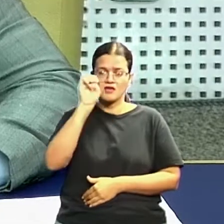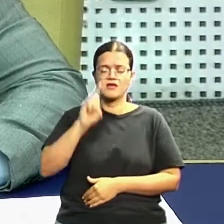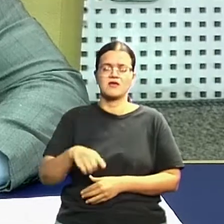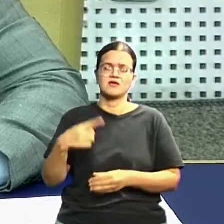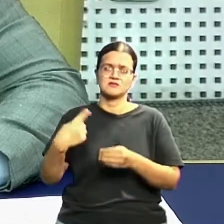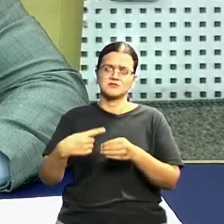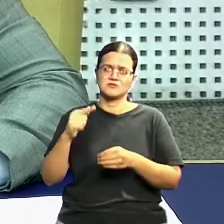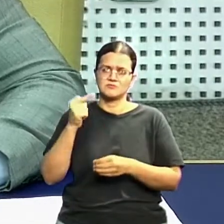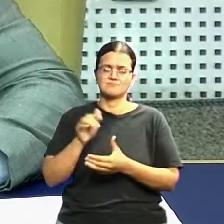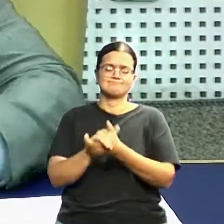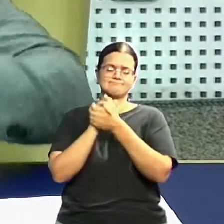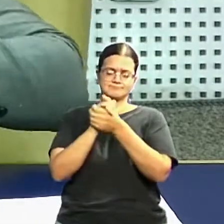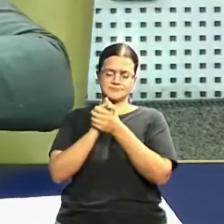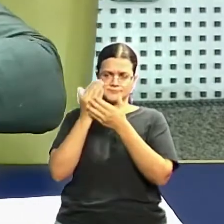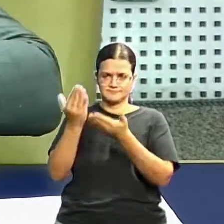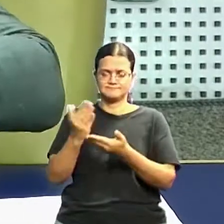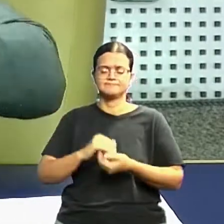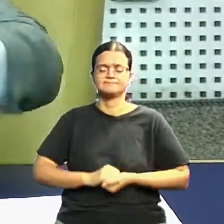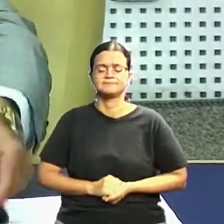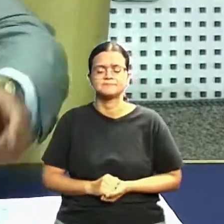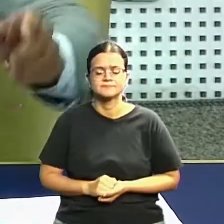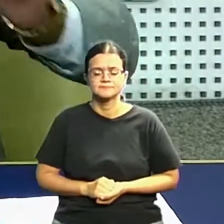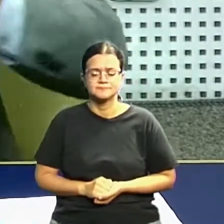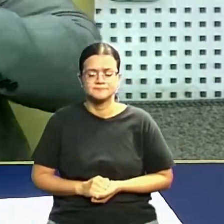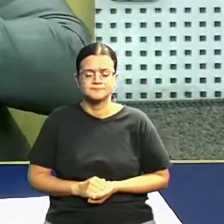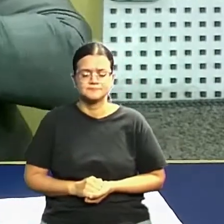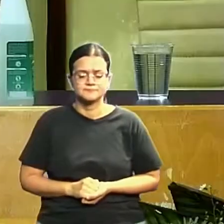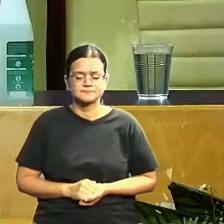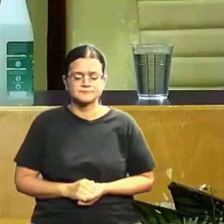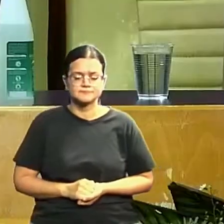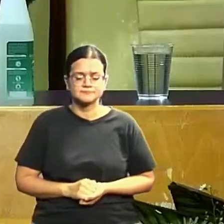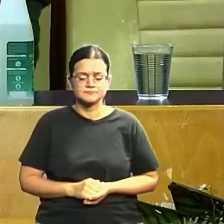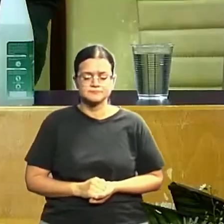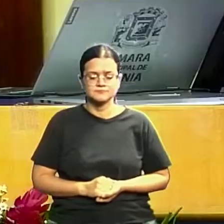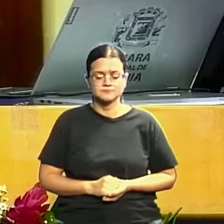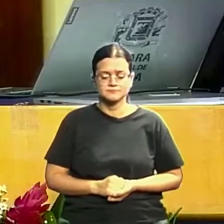Goiânia. Só isso, parabenizar a Vossa Excelência por essa atitude.